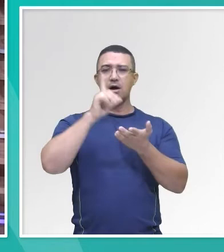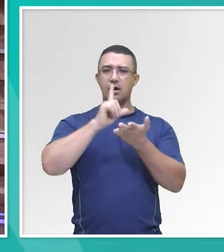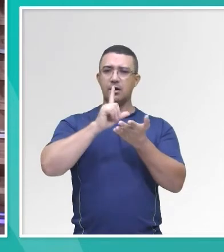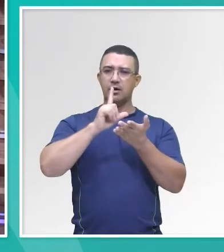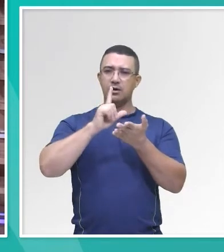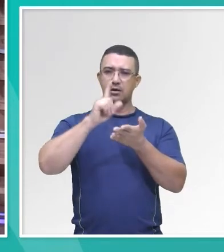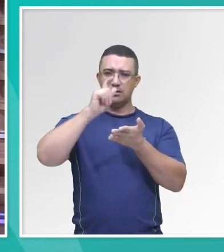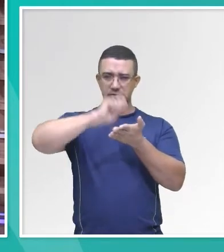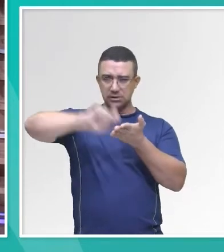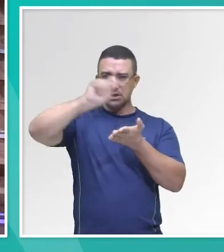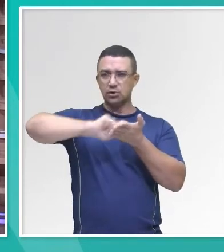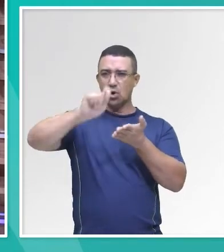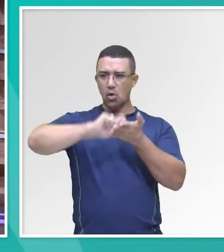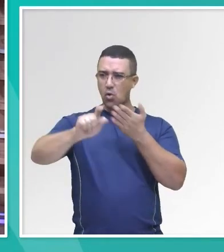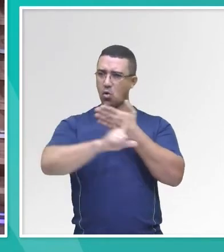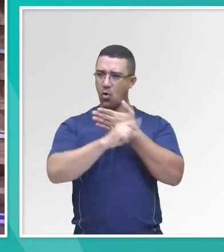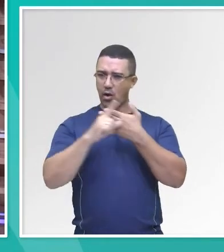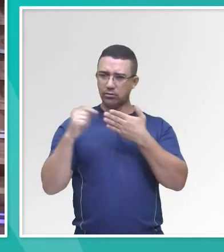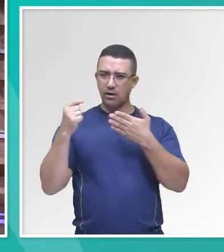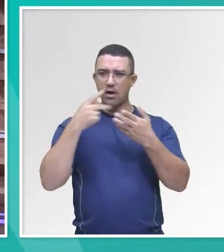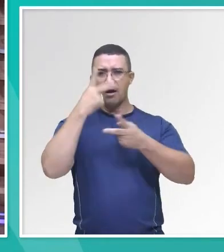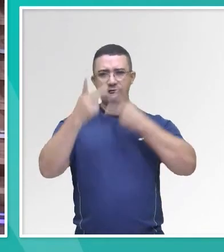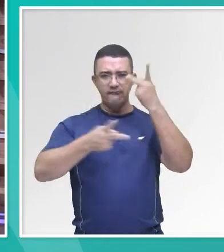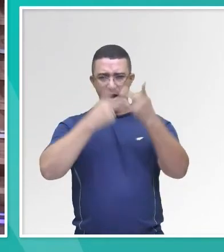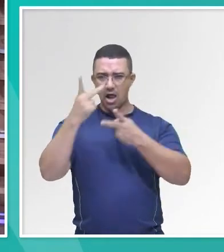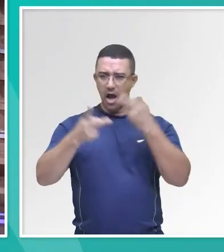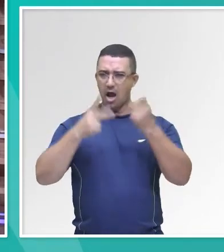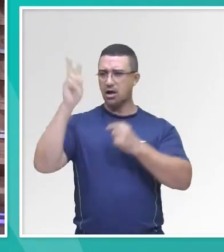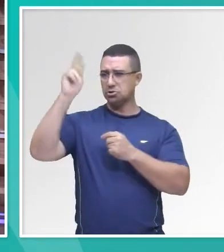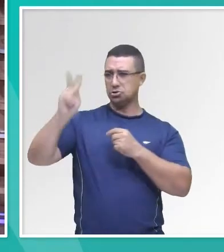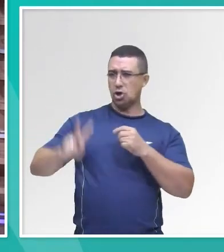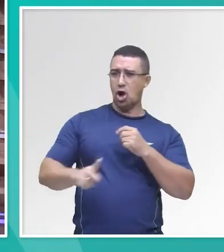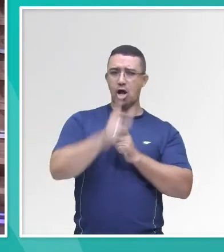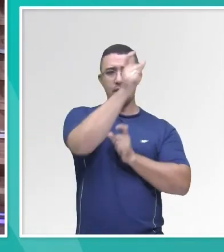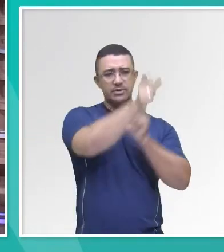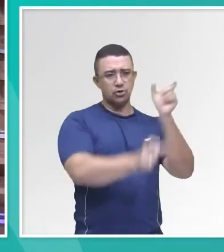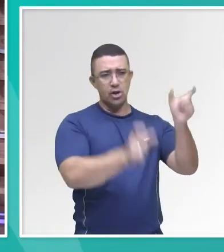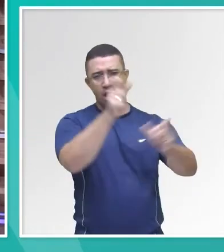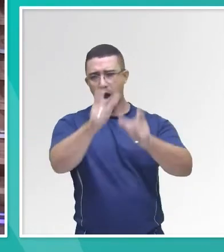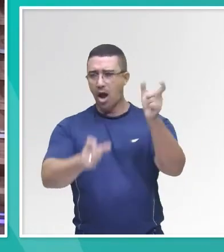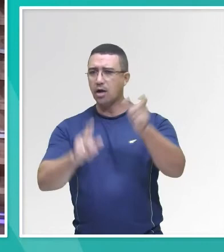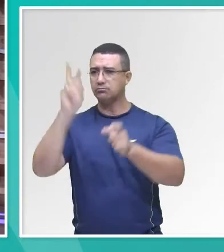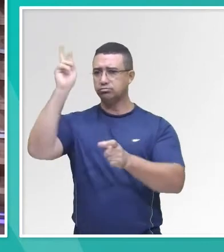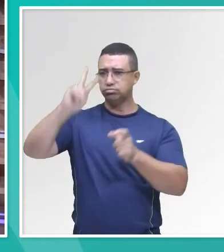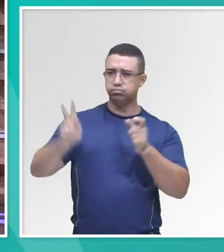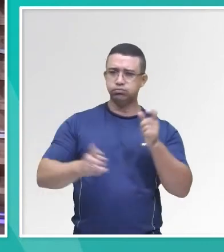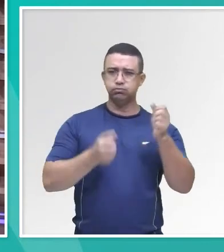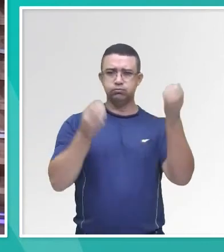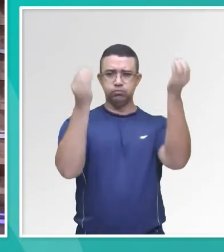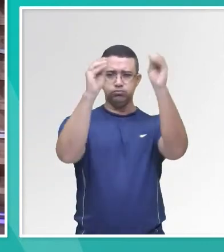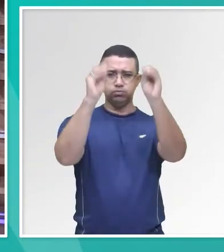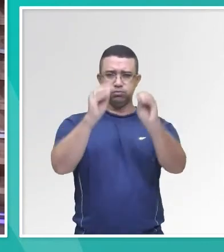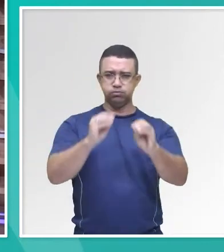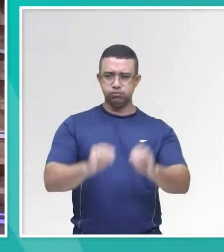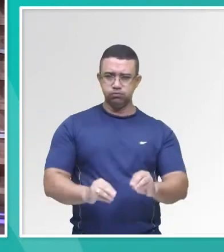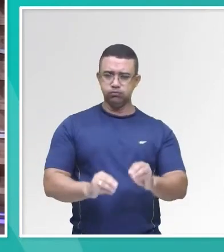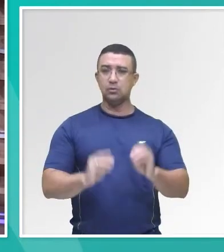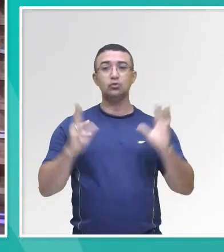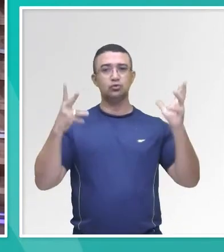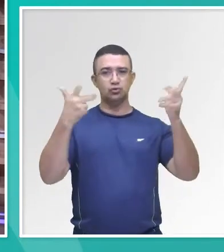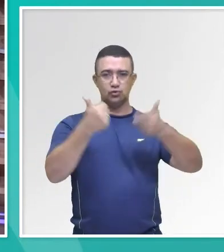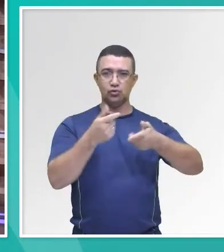vários personagens, várias situações, flashbacks da vida dos personagens, do personagem principal, do